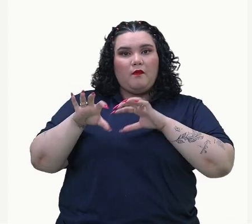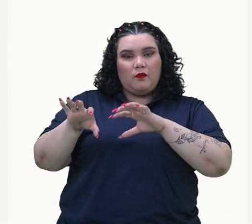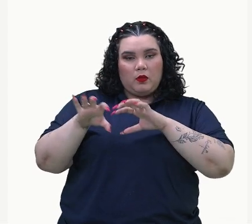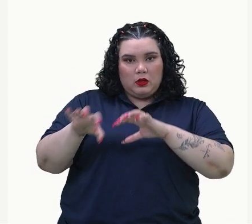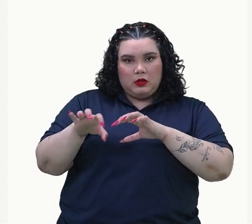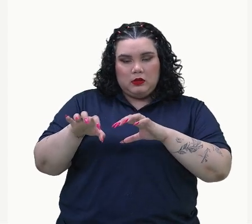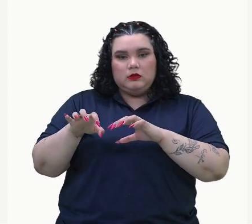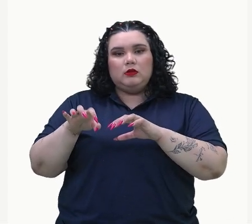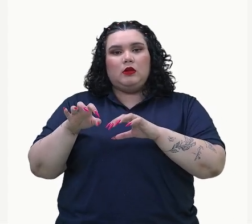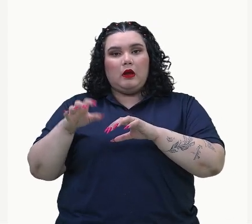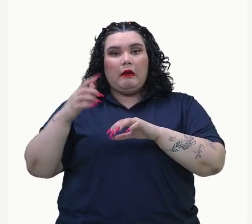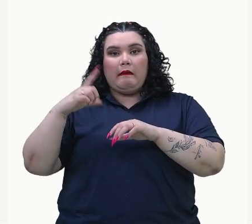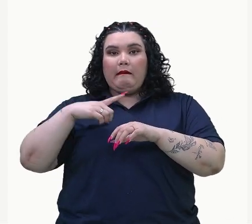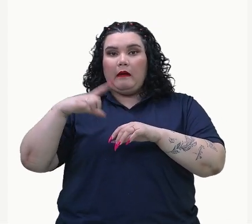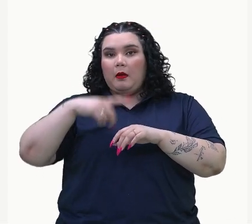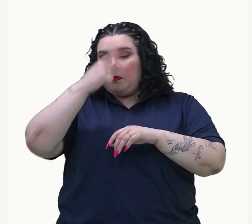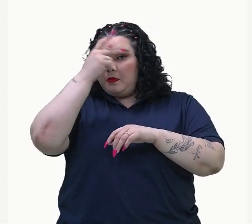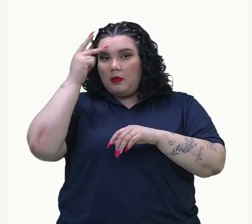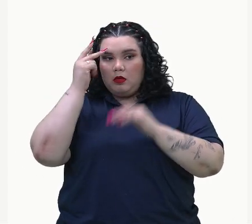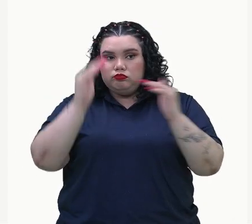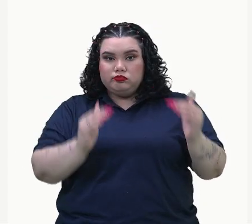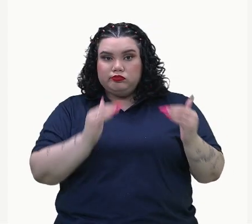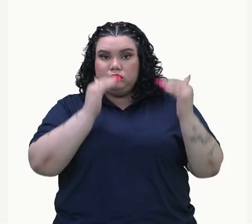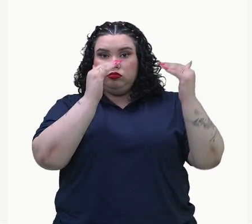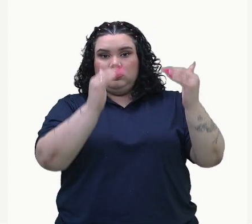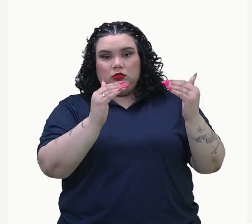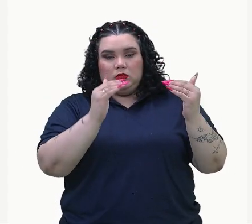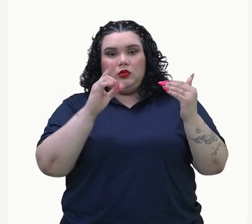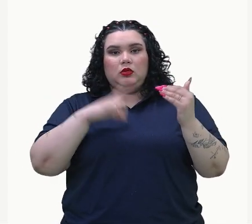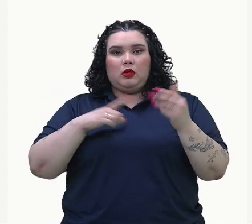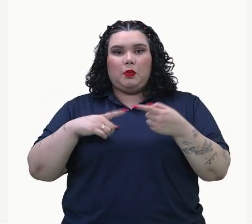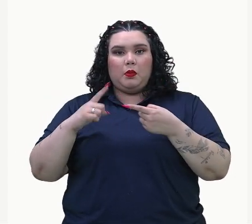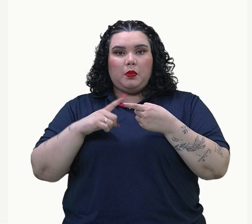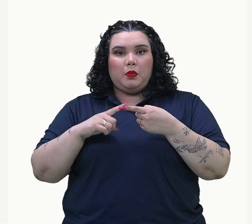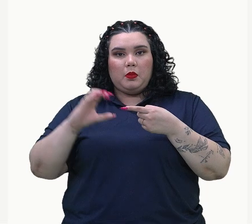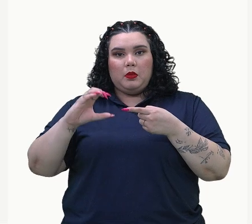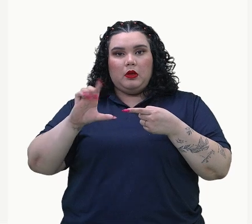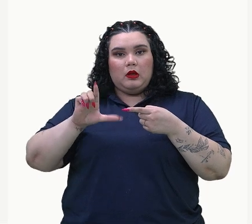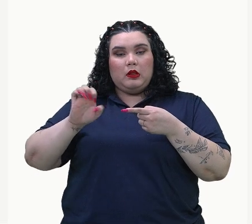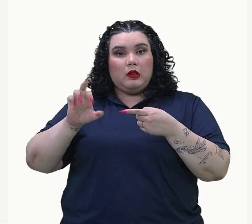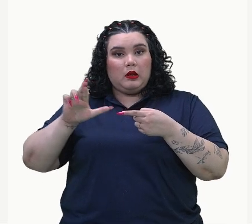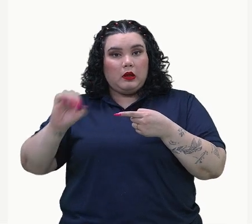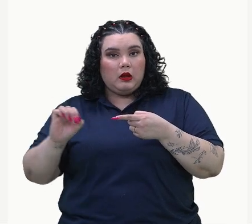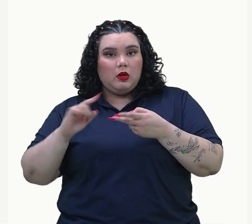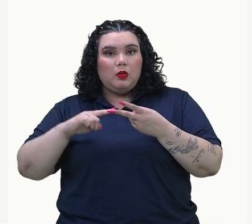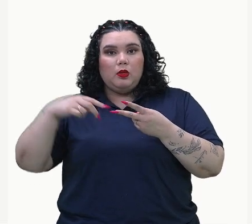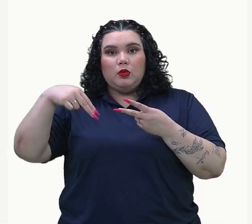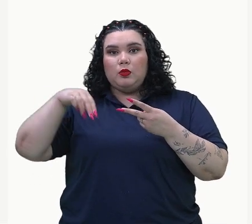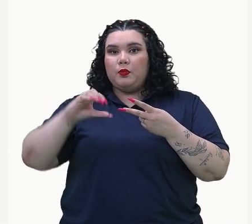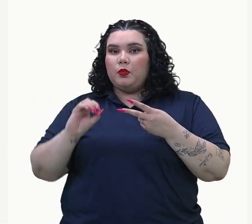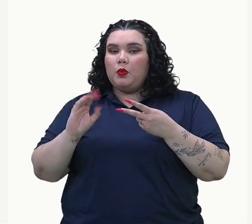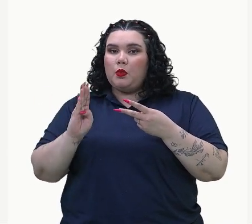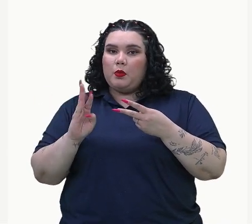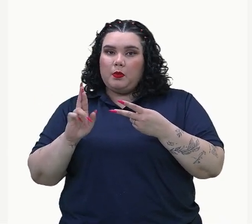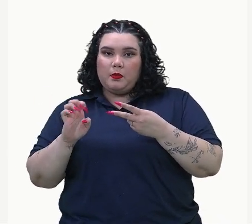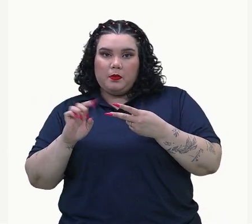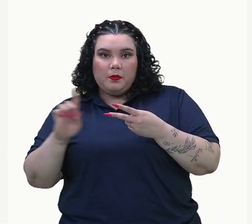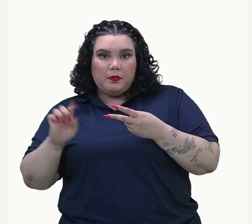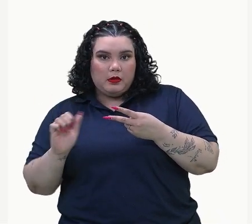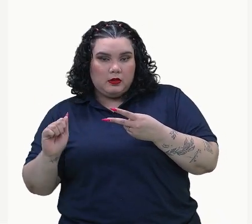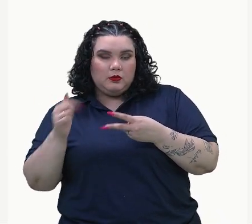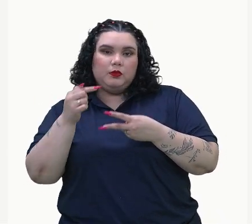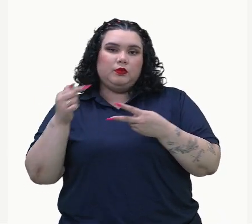do clero e da nobreza, tá, gente? A gente costuma dizer que na sociedade do antigo